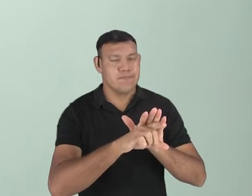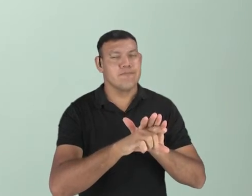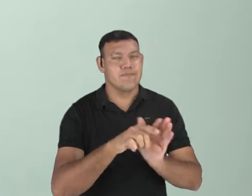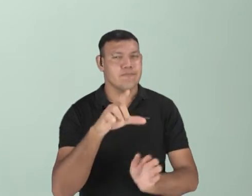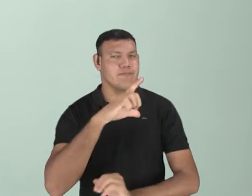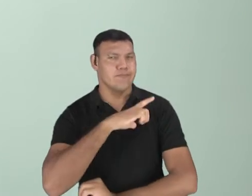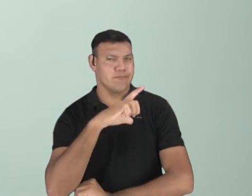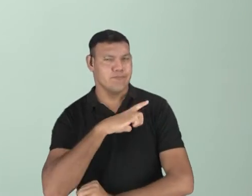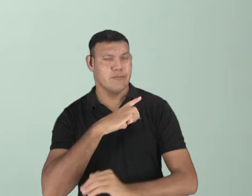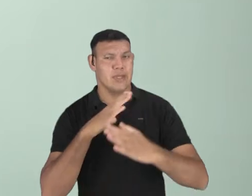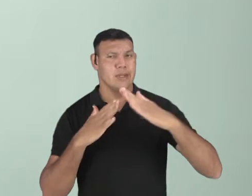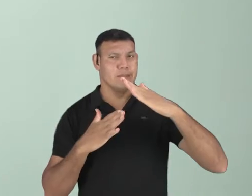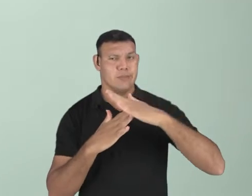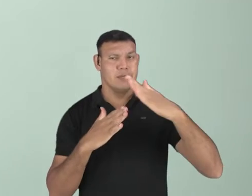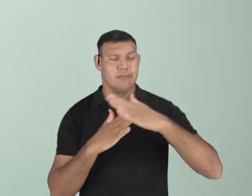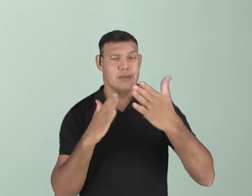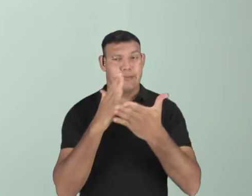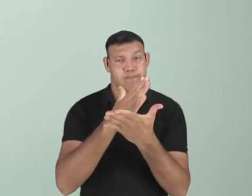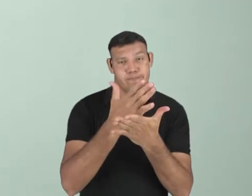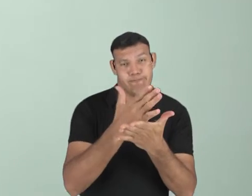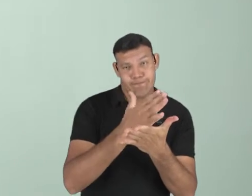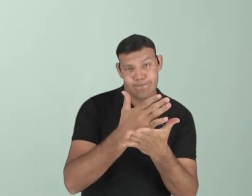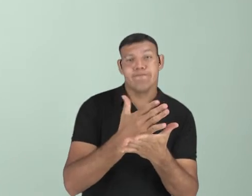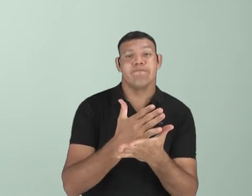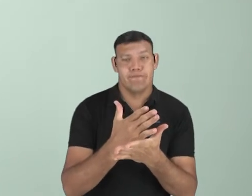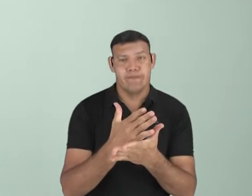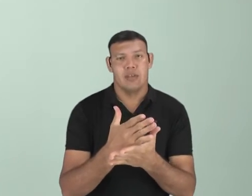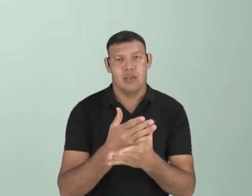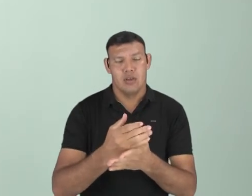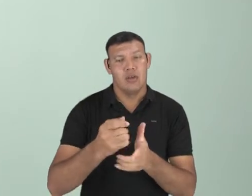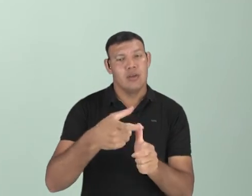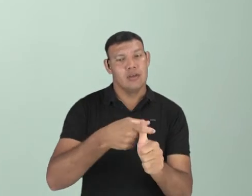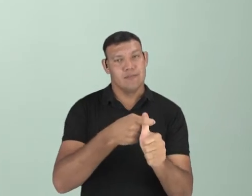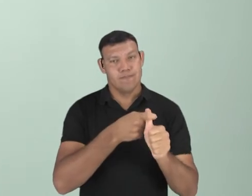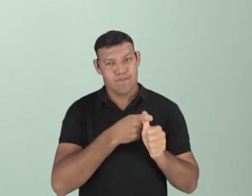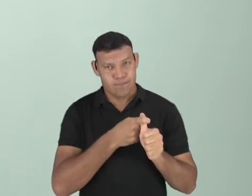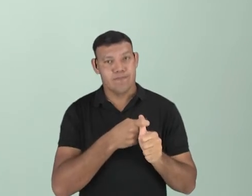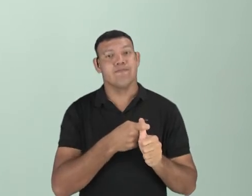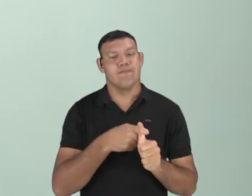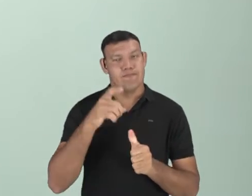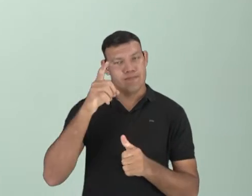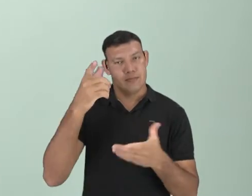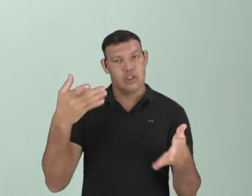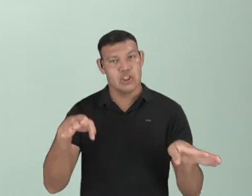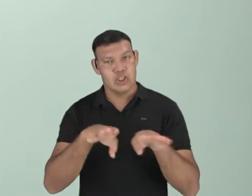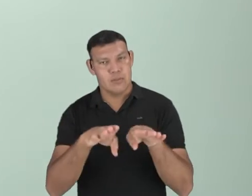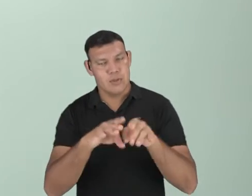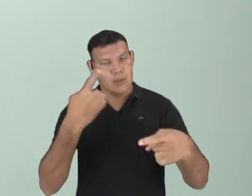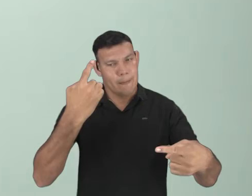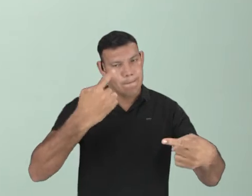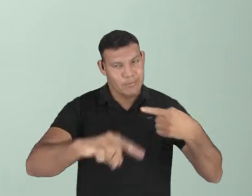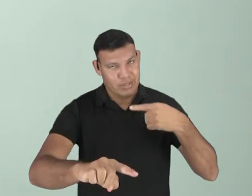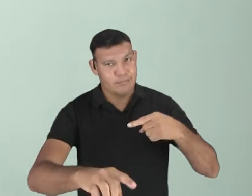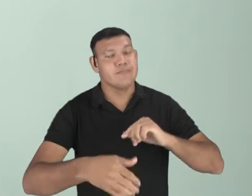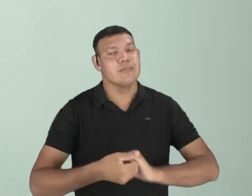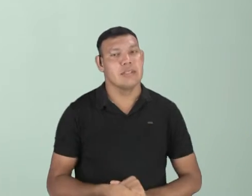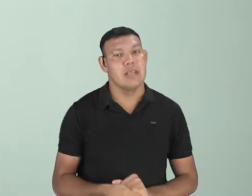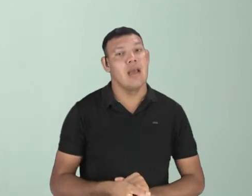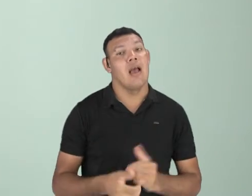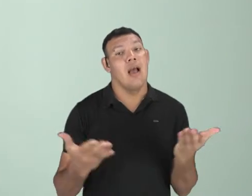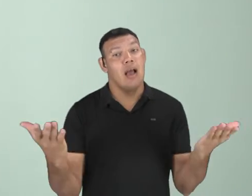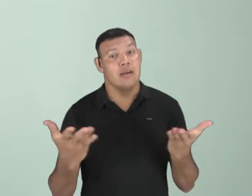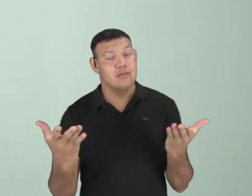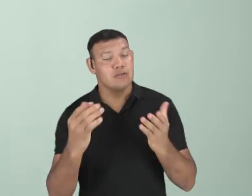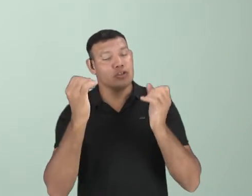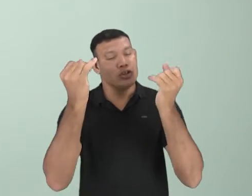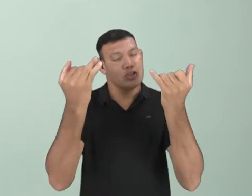as limitações, as obrigações e as restrições. Com base nessa